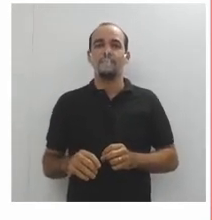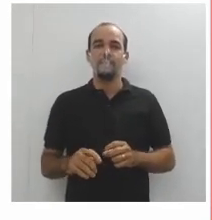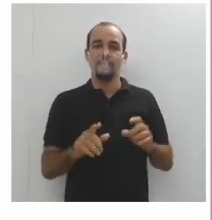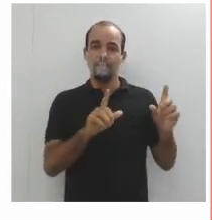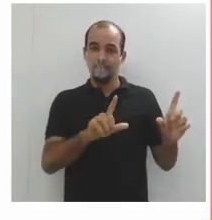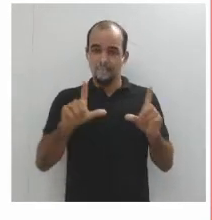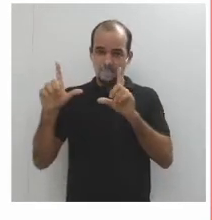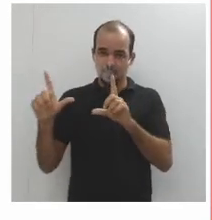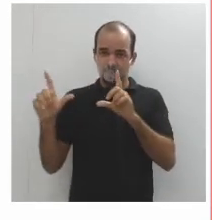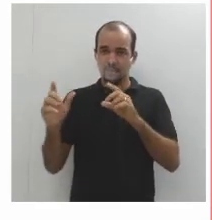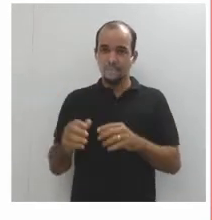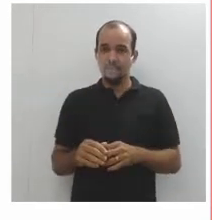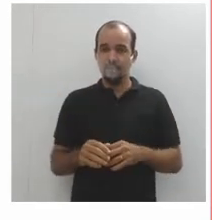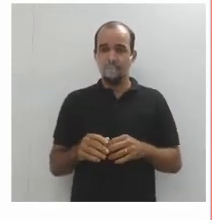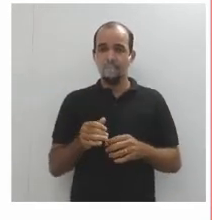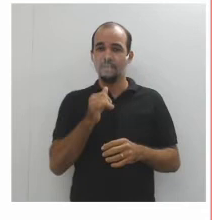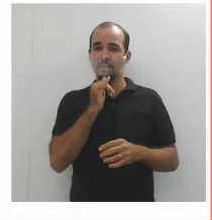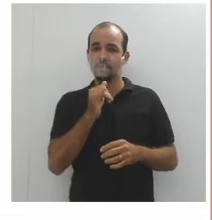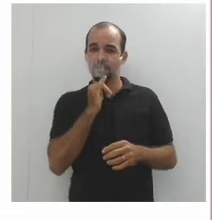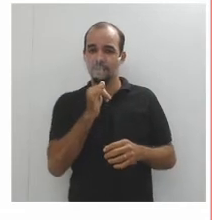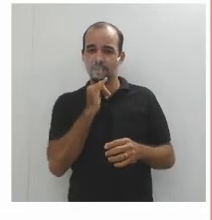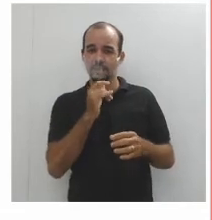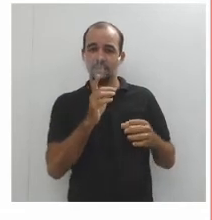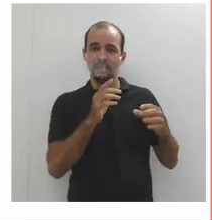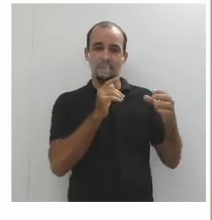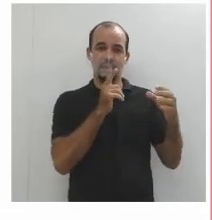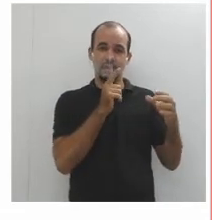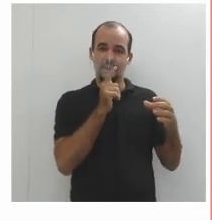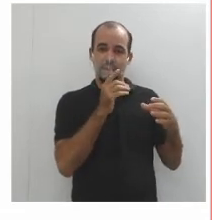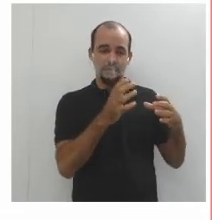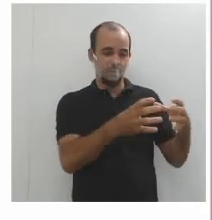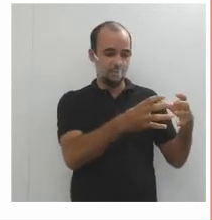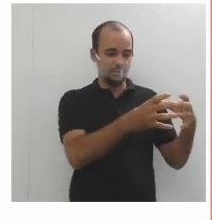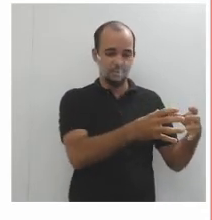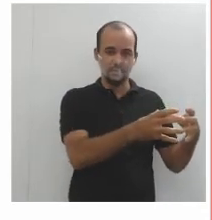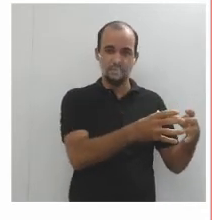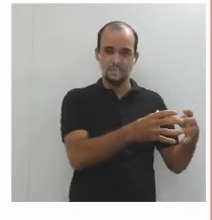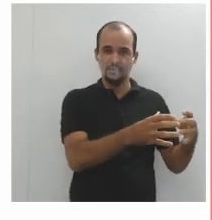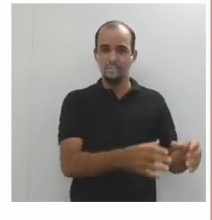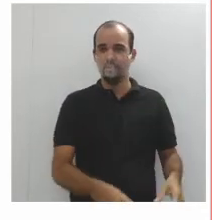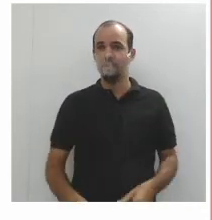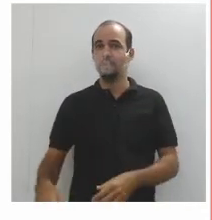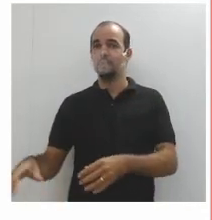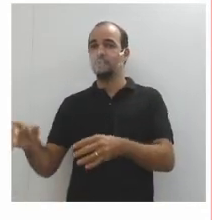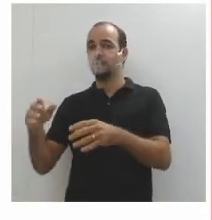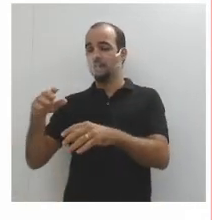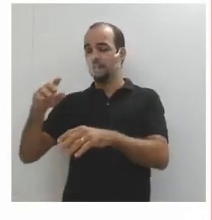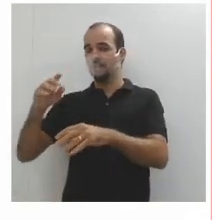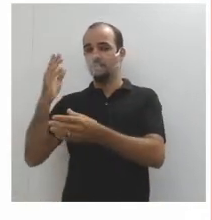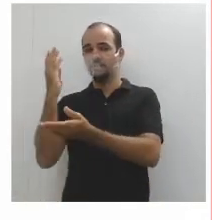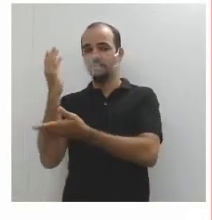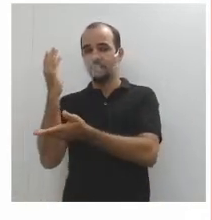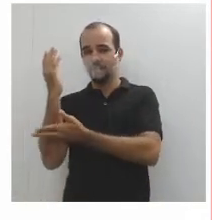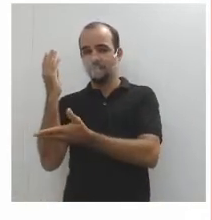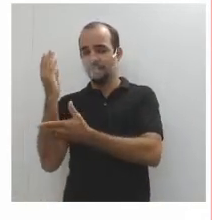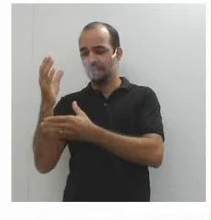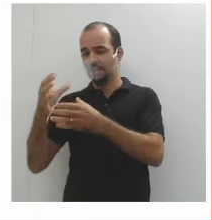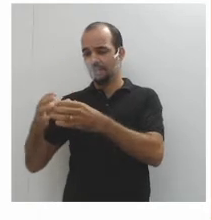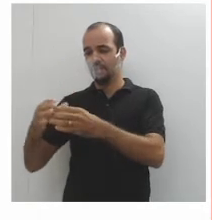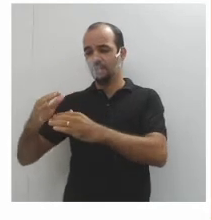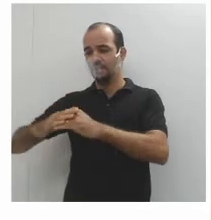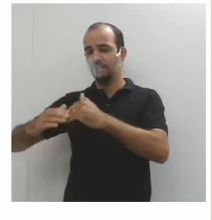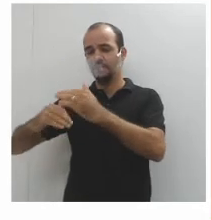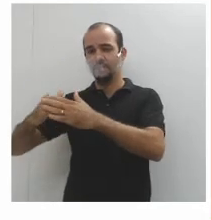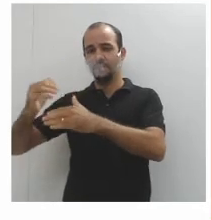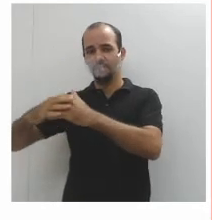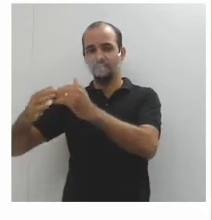Ou seja, aqui é o caso da água e aqui é o caso da madeira que apresenta essas diversas fases, tá bom? Fases